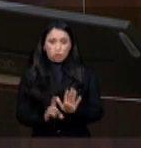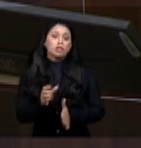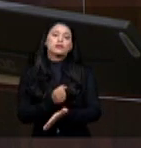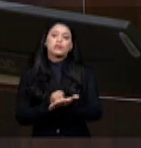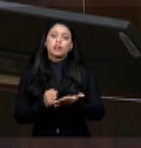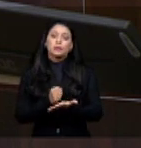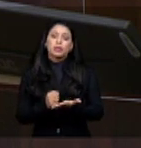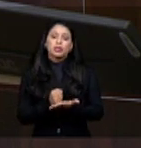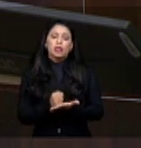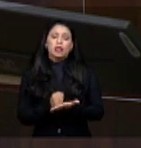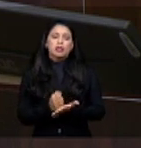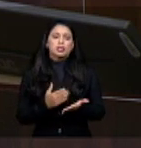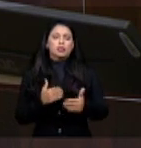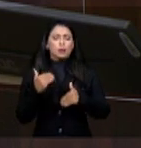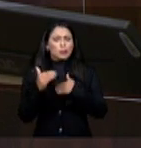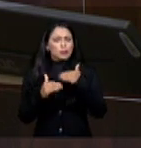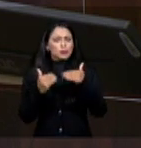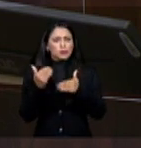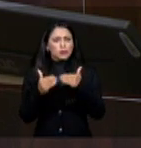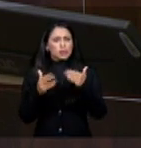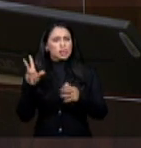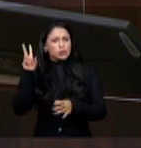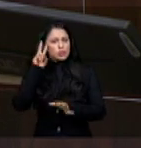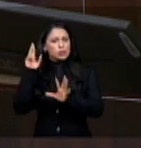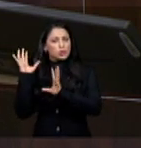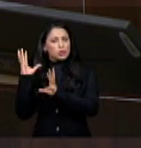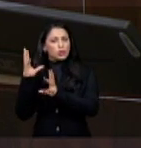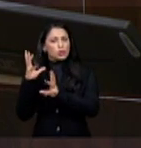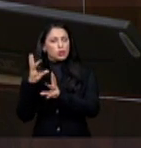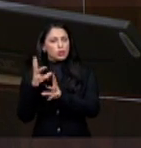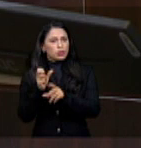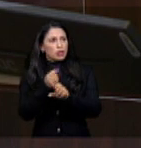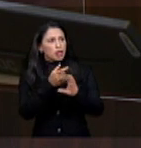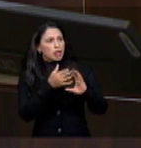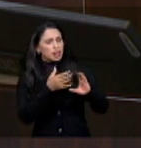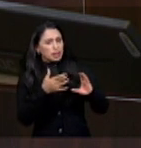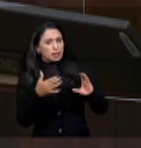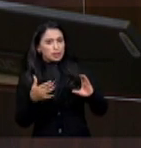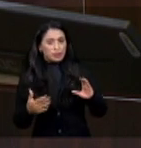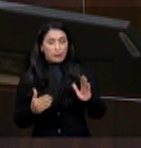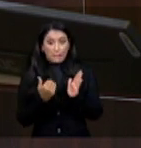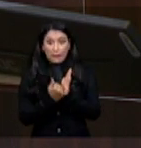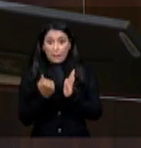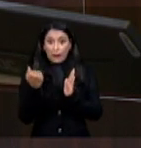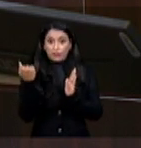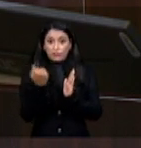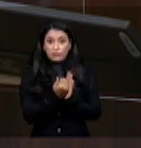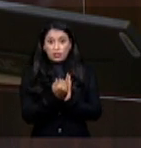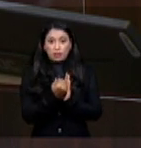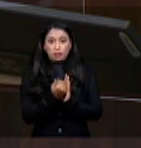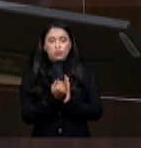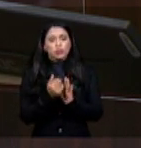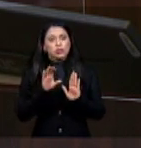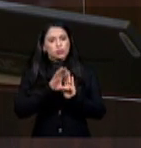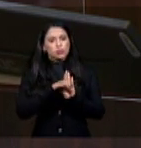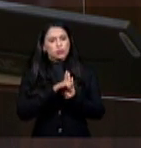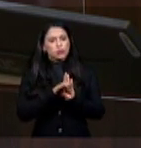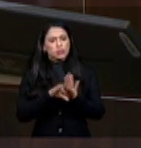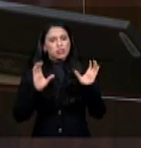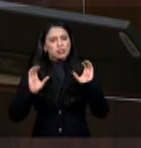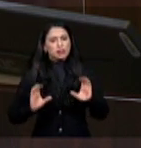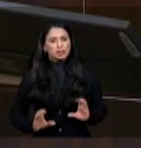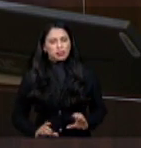um processo histórico complexo que é caracterizado por avanços e retrocessos e o conceito de cidadania